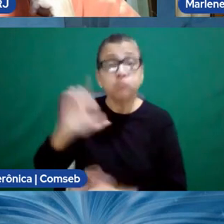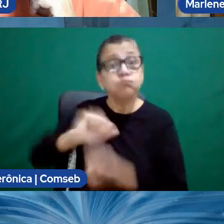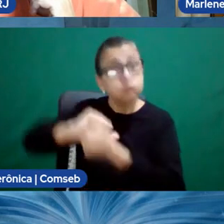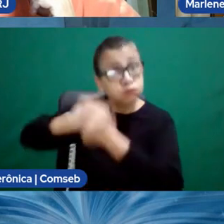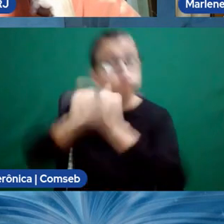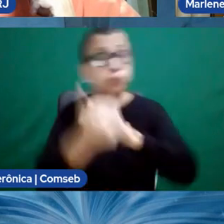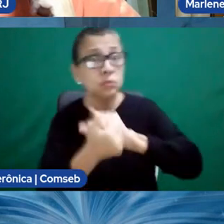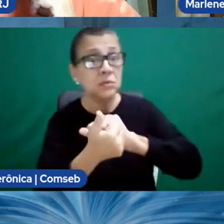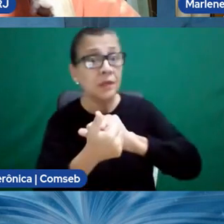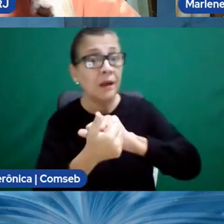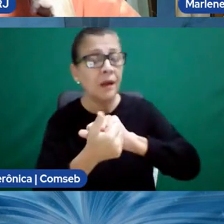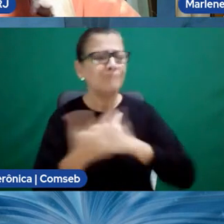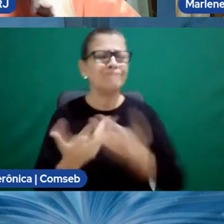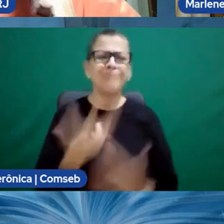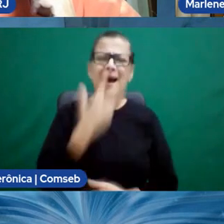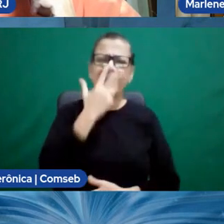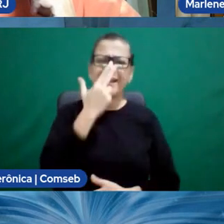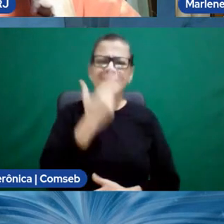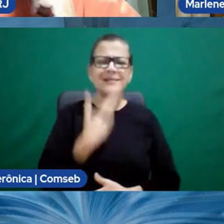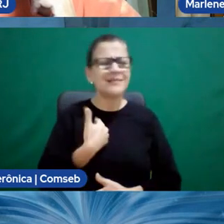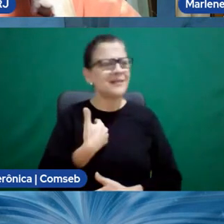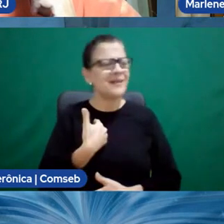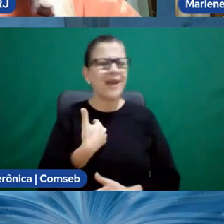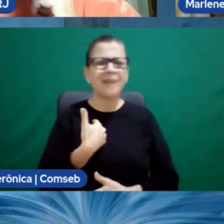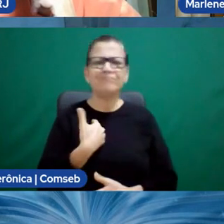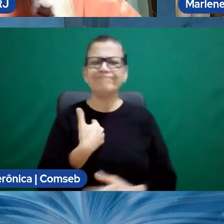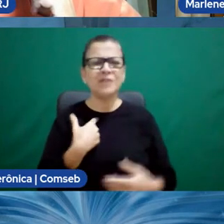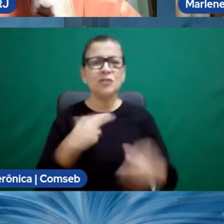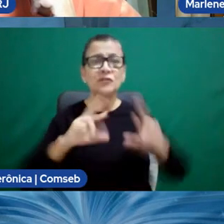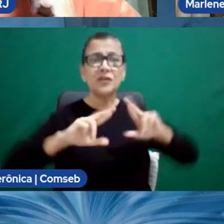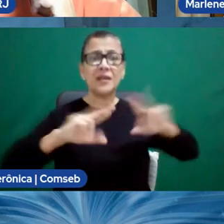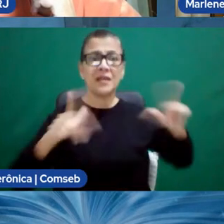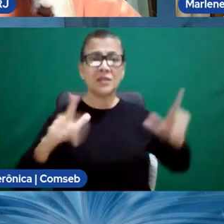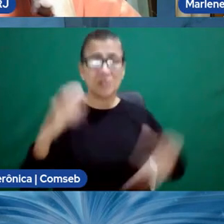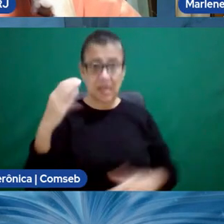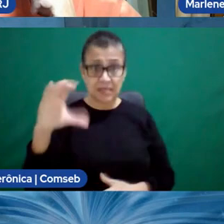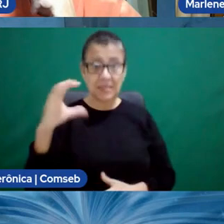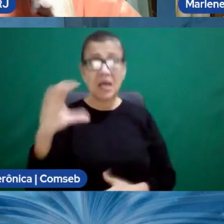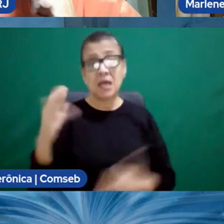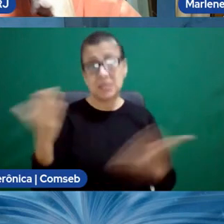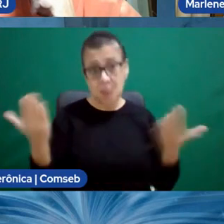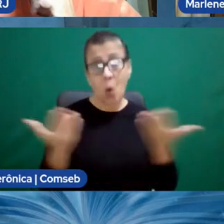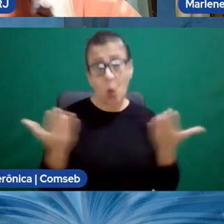contraditório com a ciência atualmente, da maneira como nós vemos atualmente. Né?